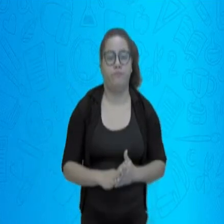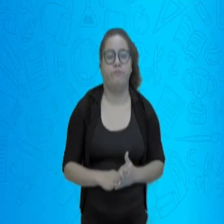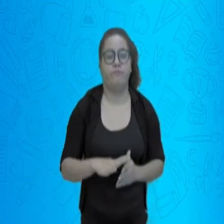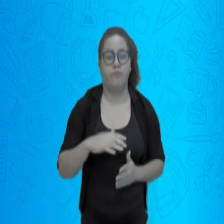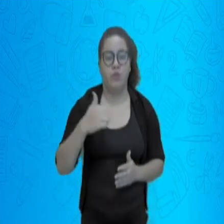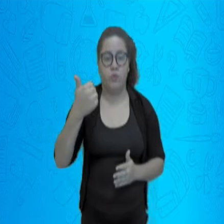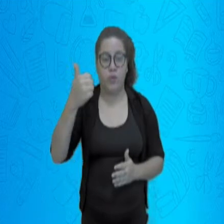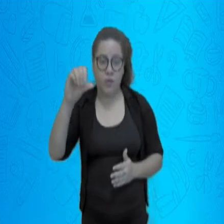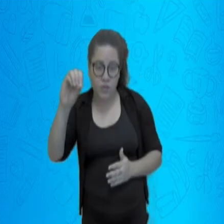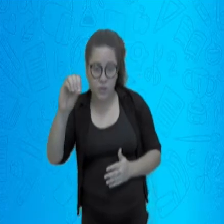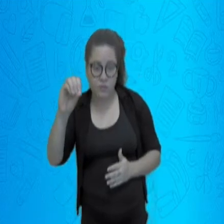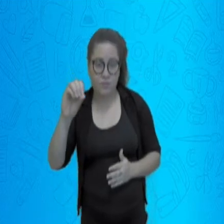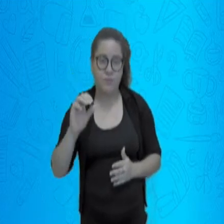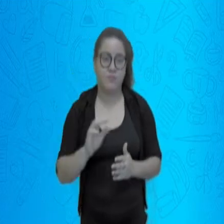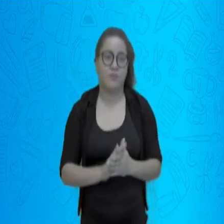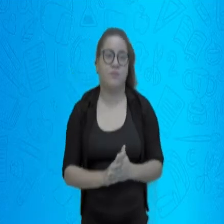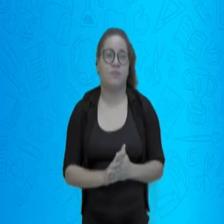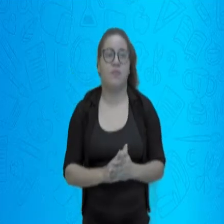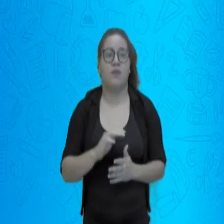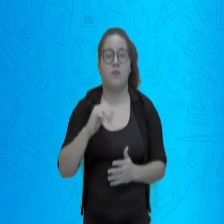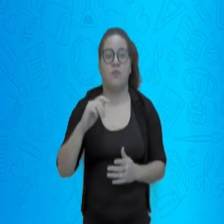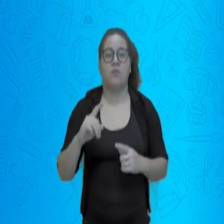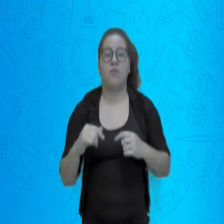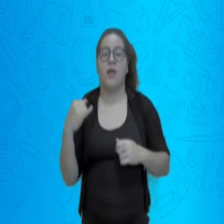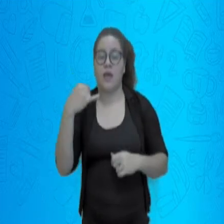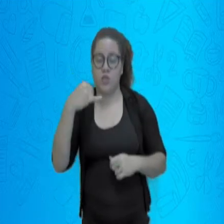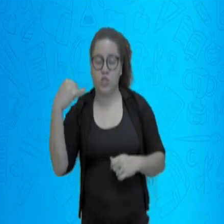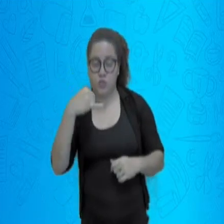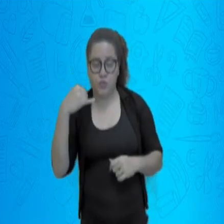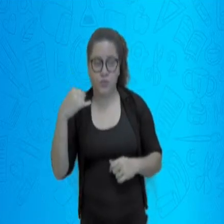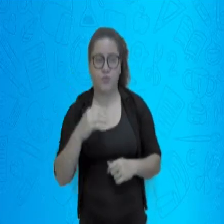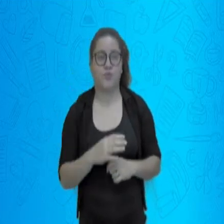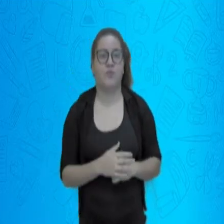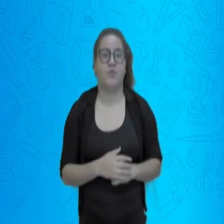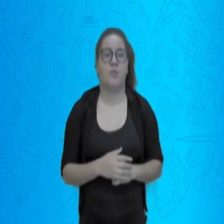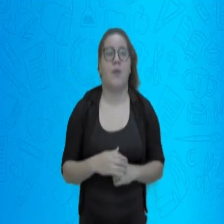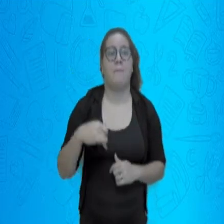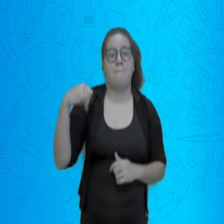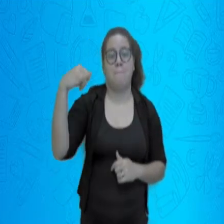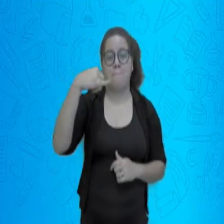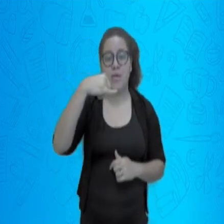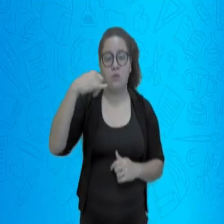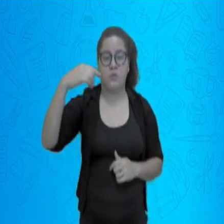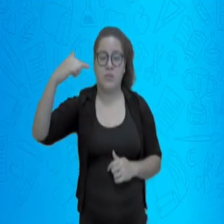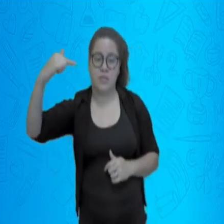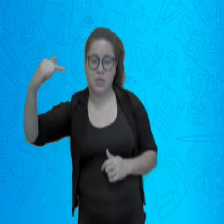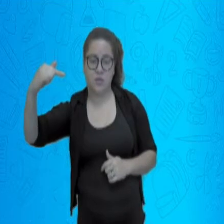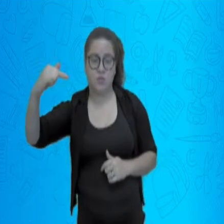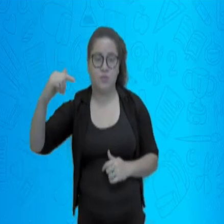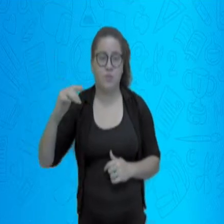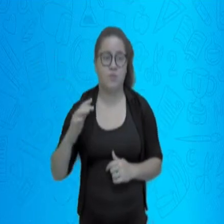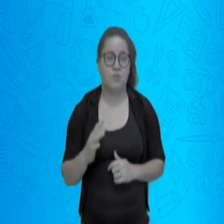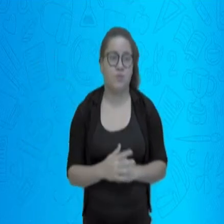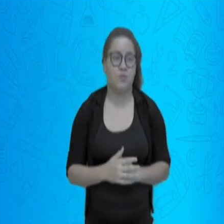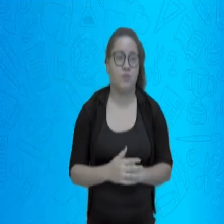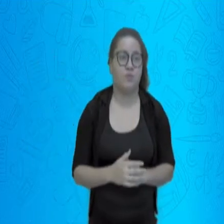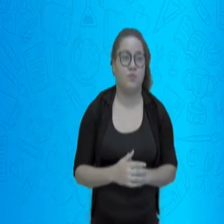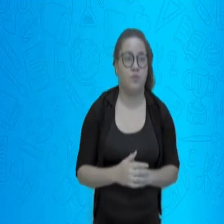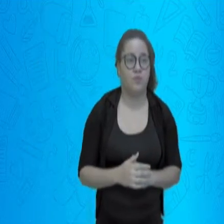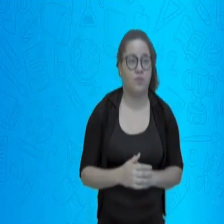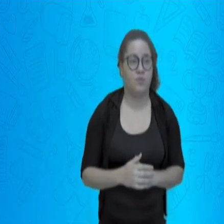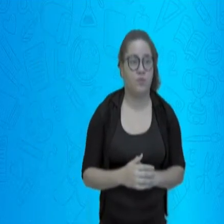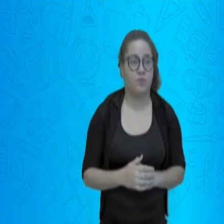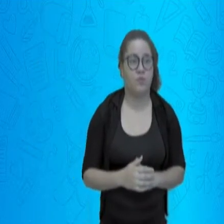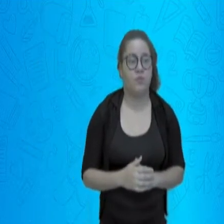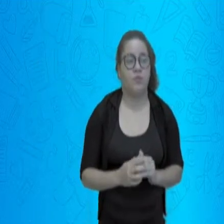o 10, então o sinal do 10 é negativo, então aqui é menos 7. E aqui também